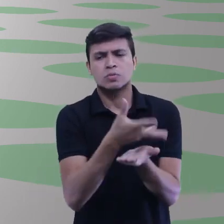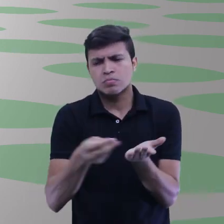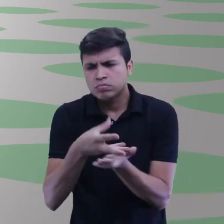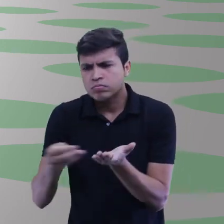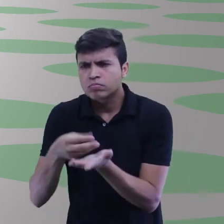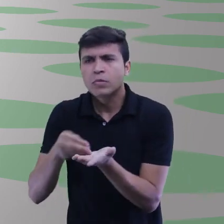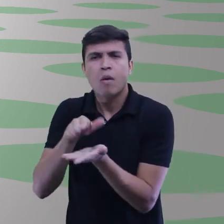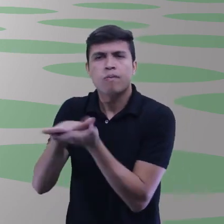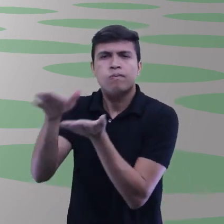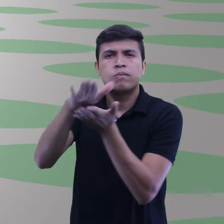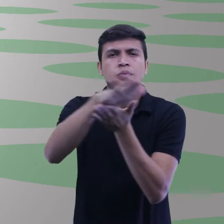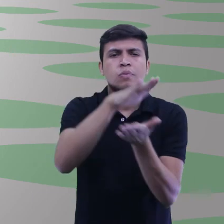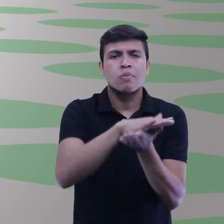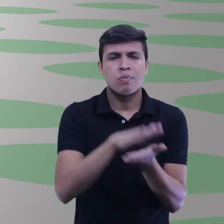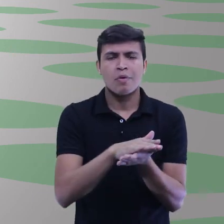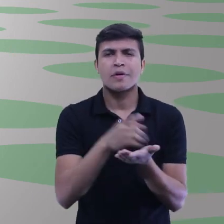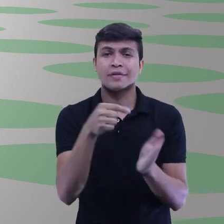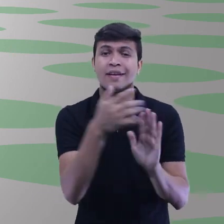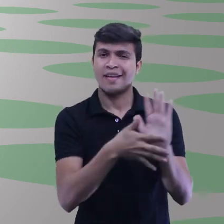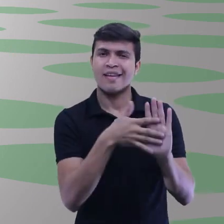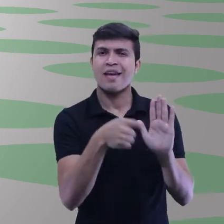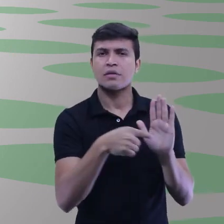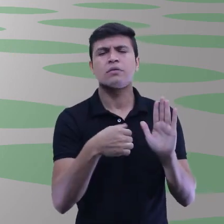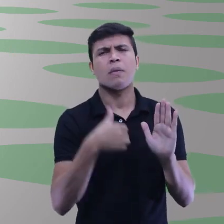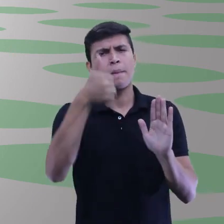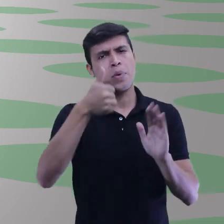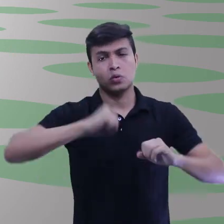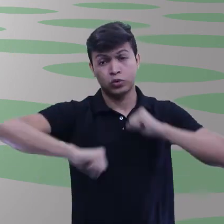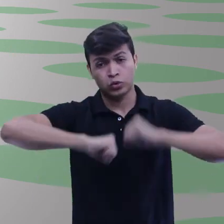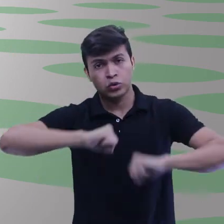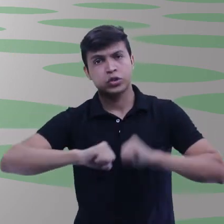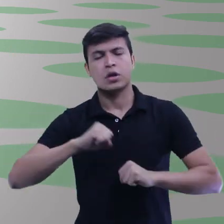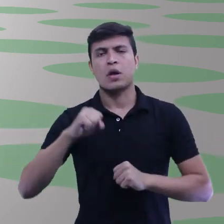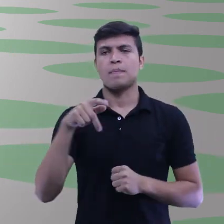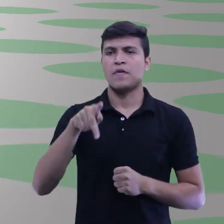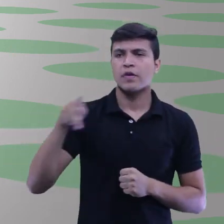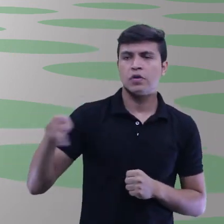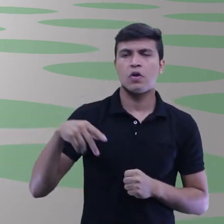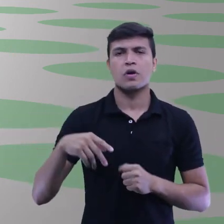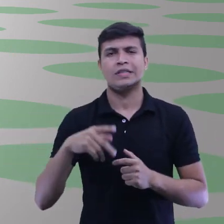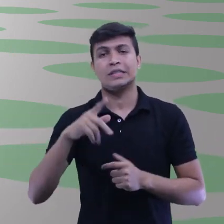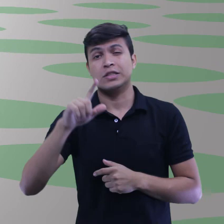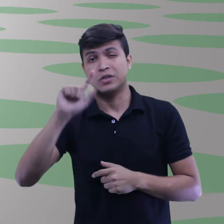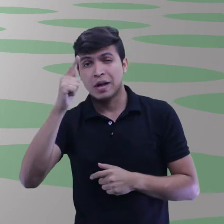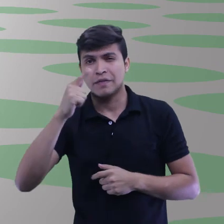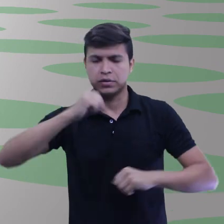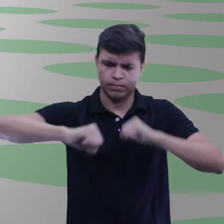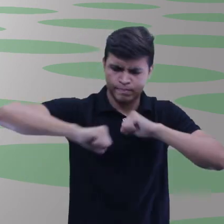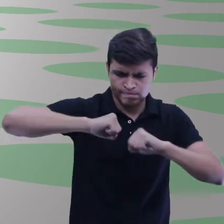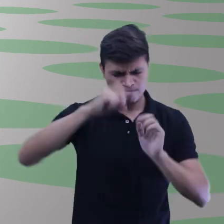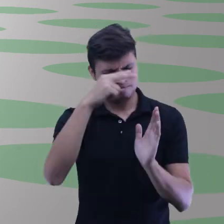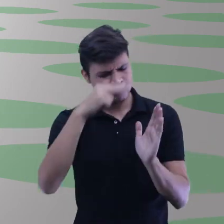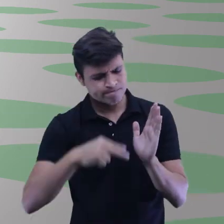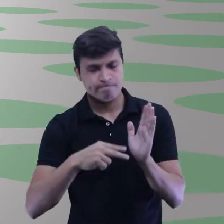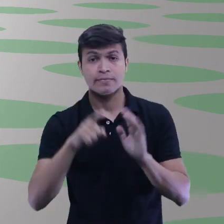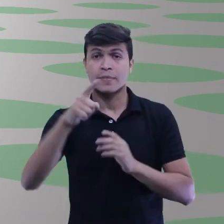leituras e reflexões, e acreditamos que esse mesmo mereça uma discussão por parte de geógrafos, especialmente dos professores de geografia.